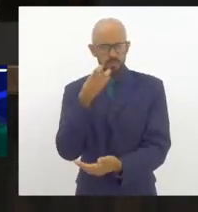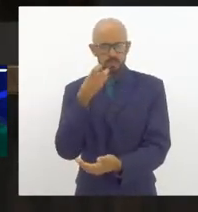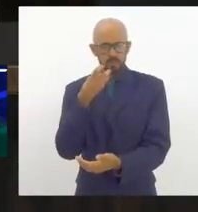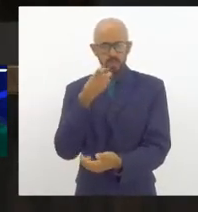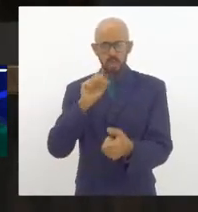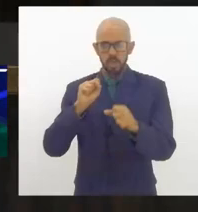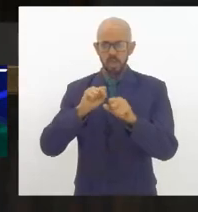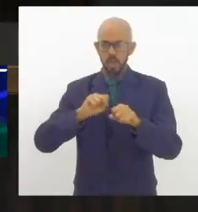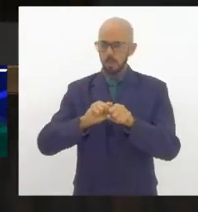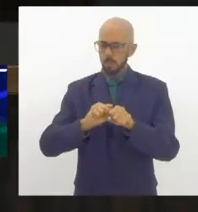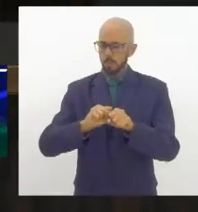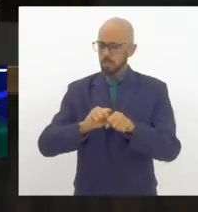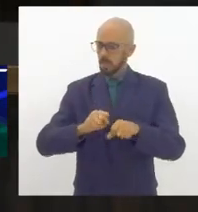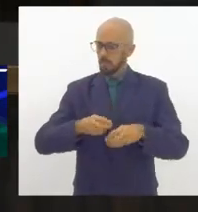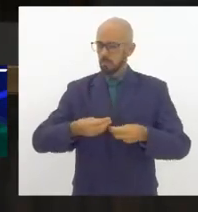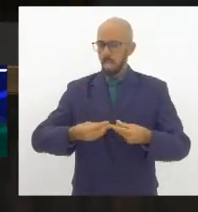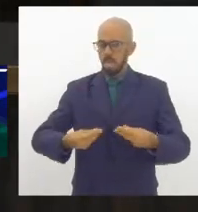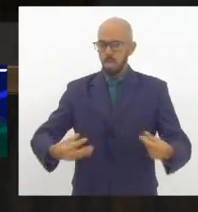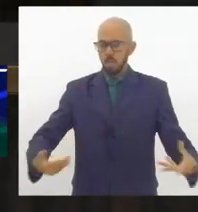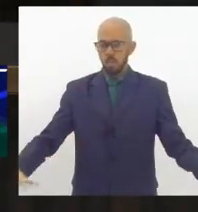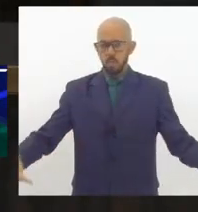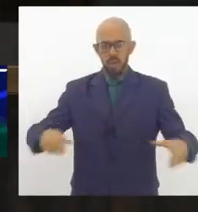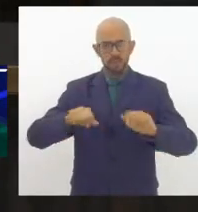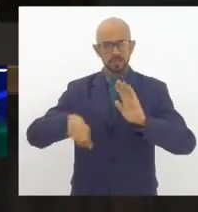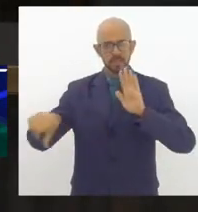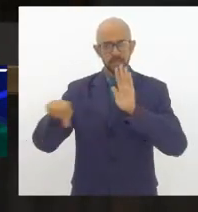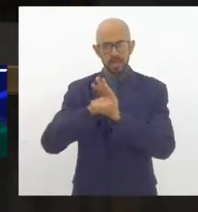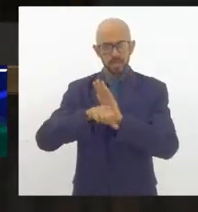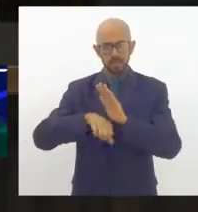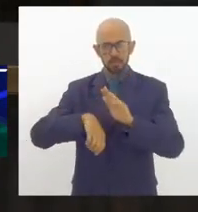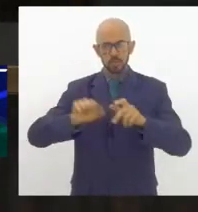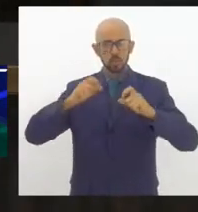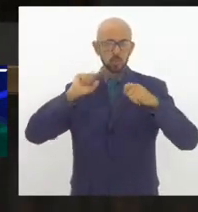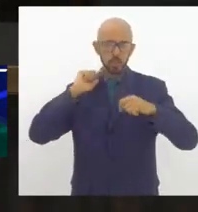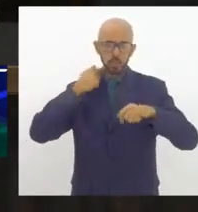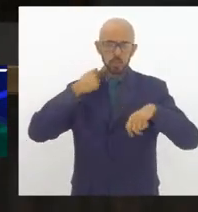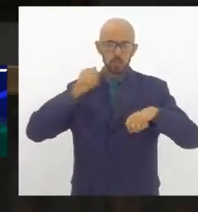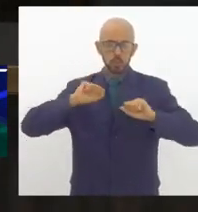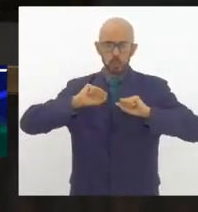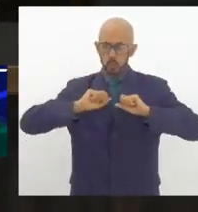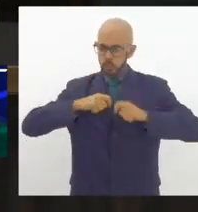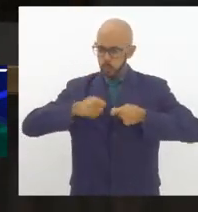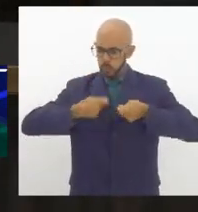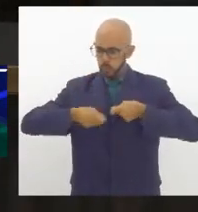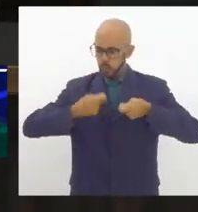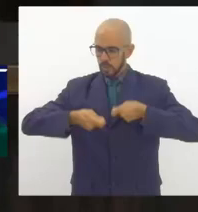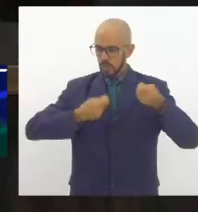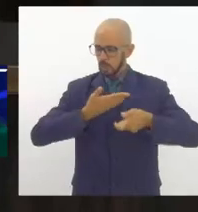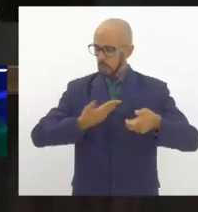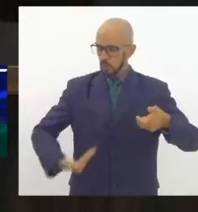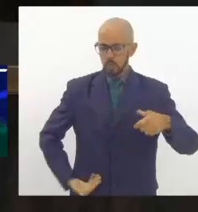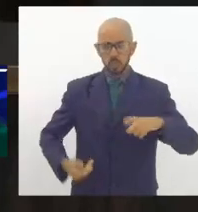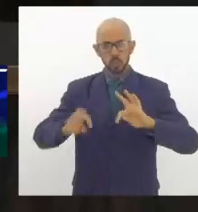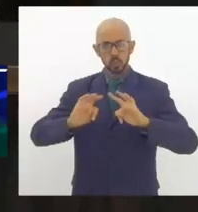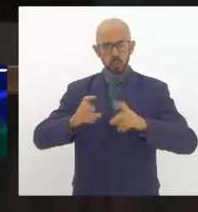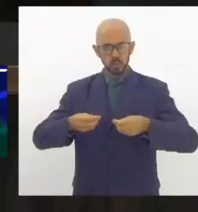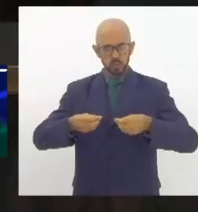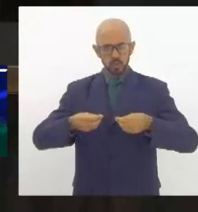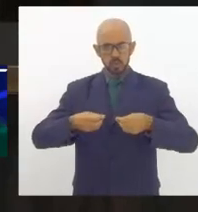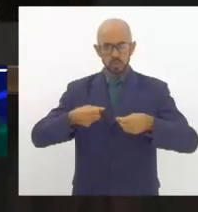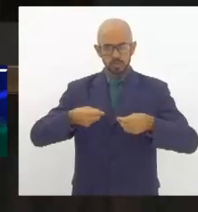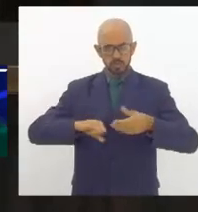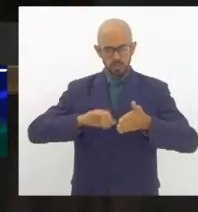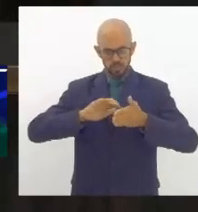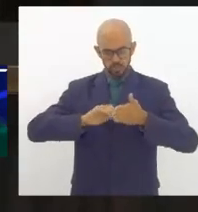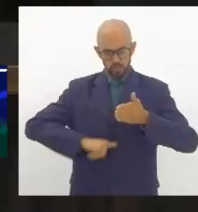espraiamento dessa conduta criminosa contaminando toda administração pública esse